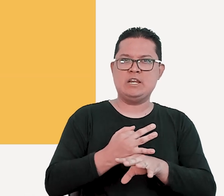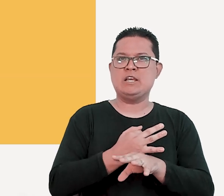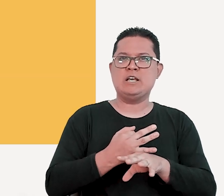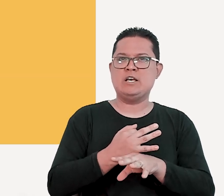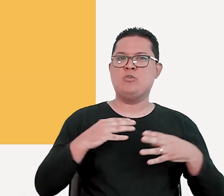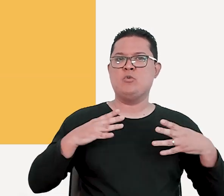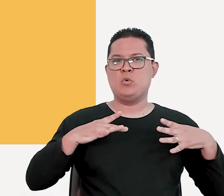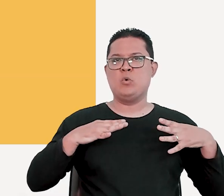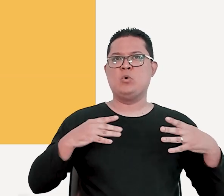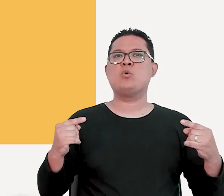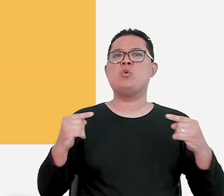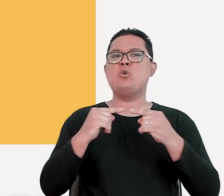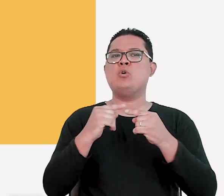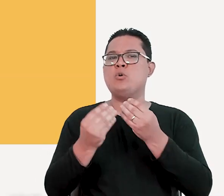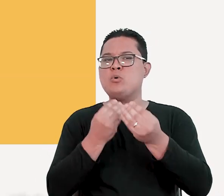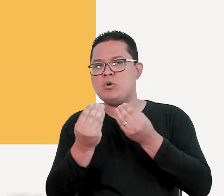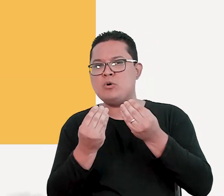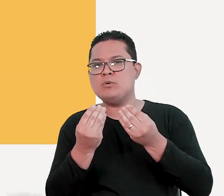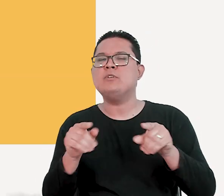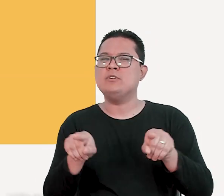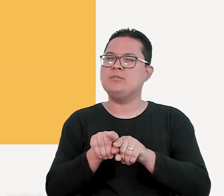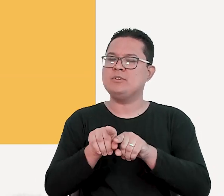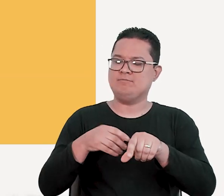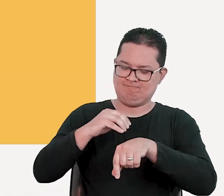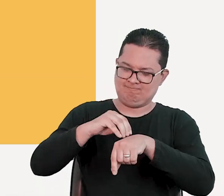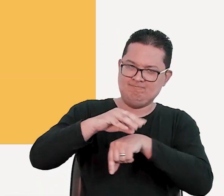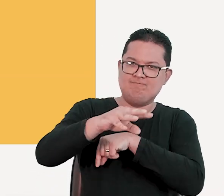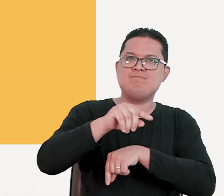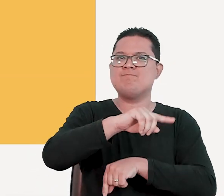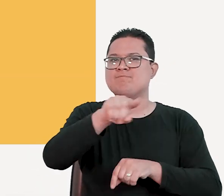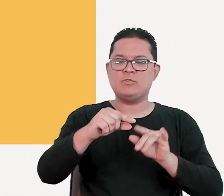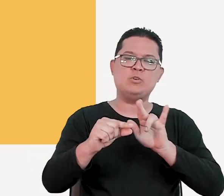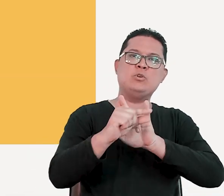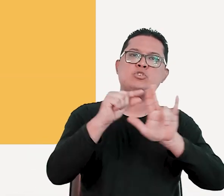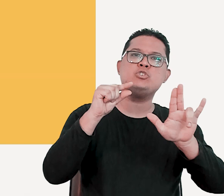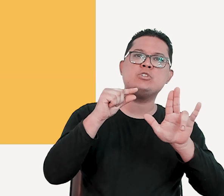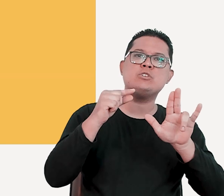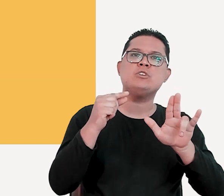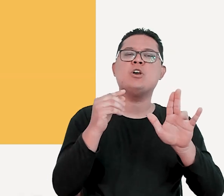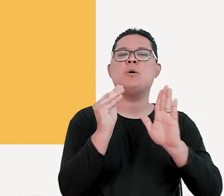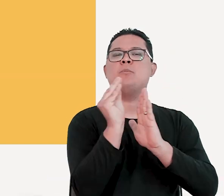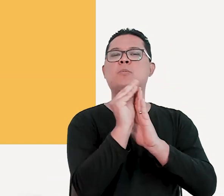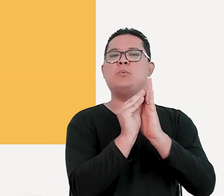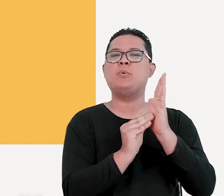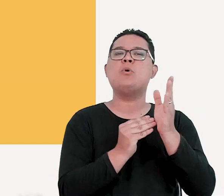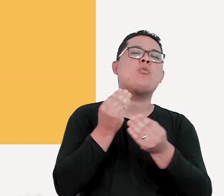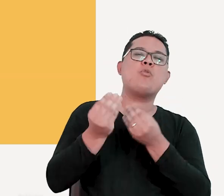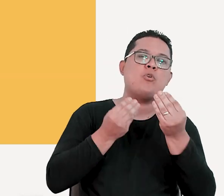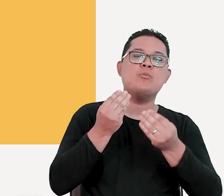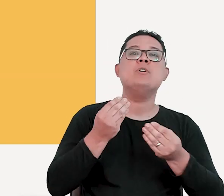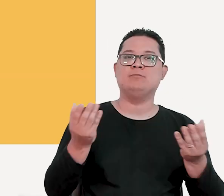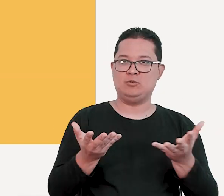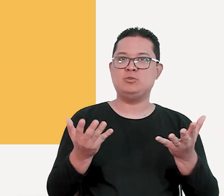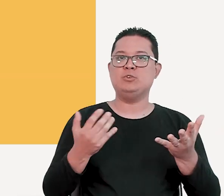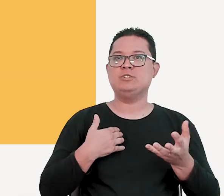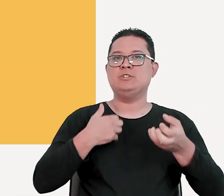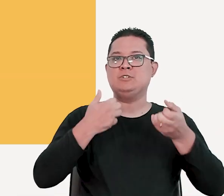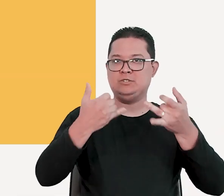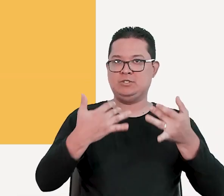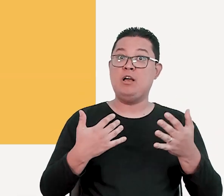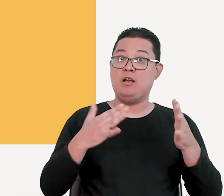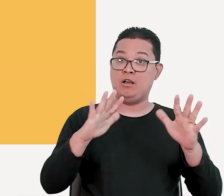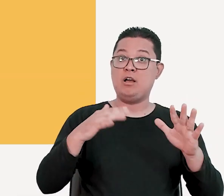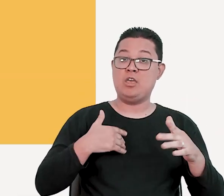LinkedIn, se você quiser trabalhar lá fora, ou mesmo arranjar, igual eu faço, um trabalho remoto, que eu trabalho para fora, mas